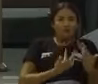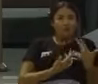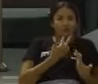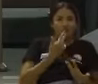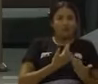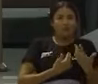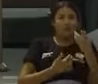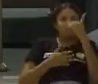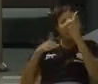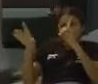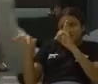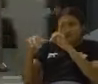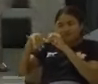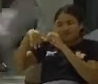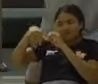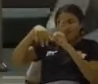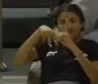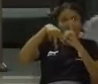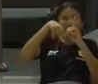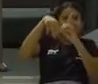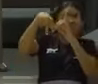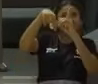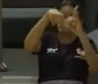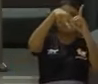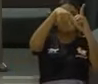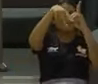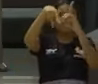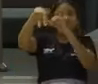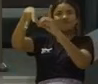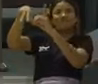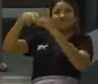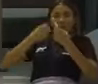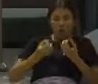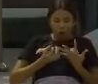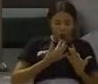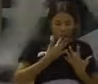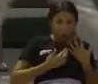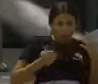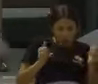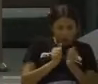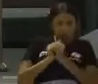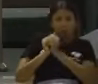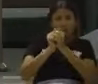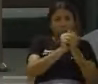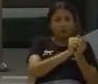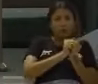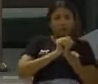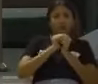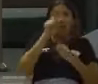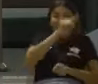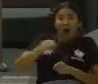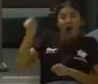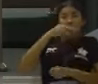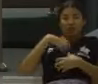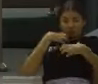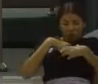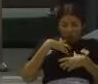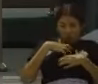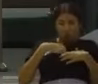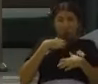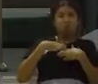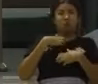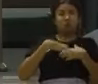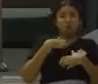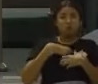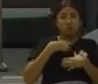uma probabilidade muito grande da angústia estar sufocando a tua alma, e você não ter poder de voz para dizer